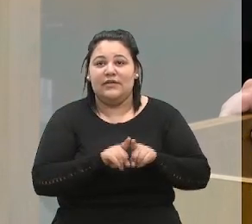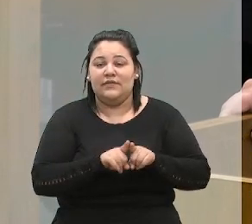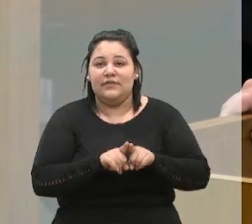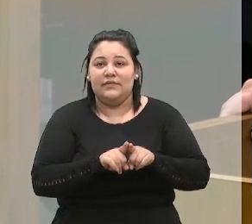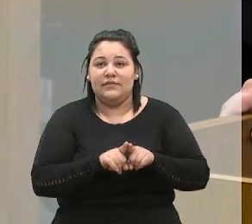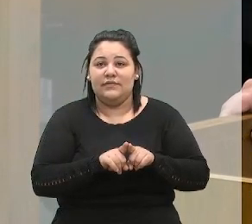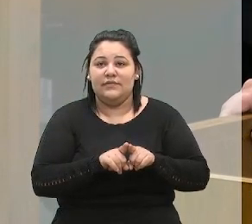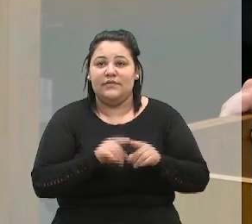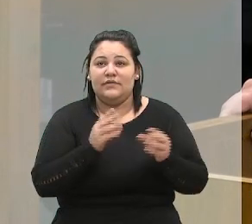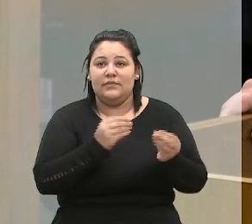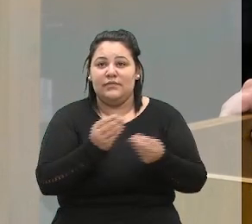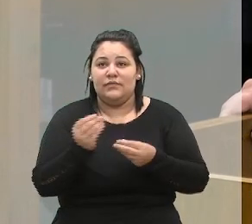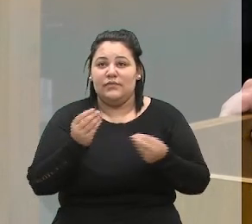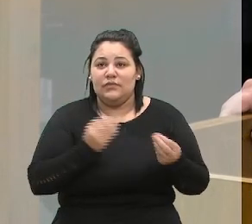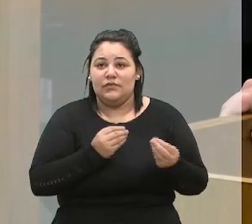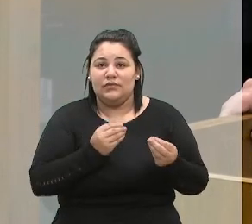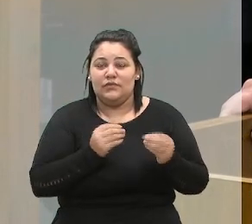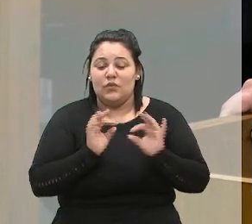vieram de longe,